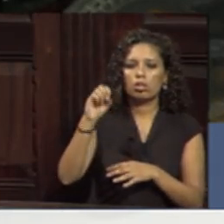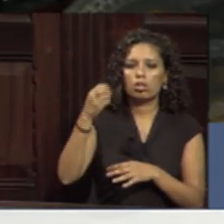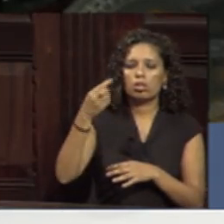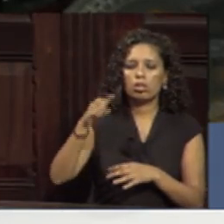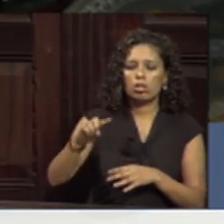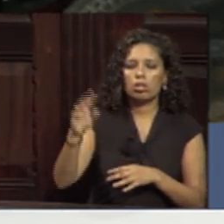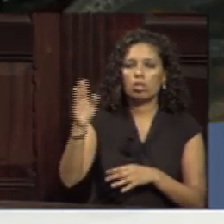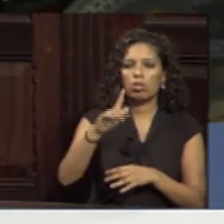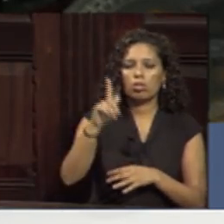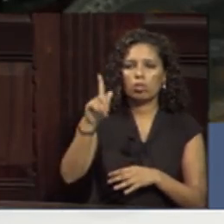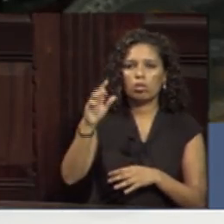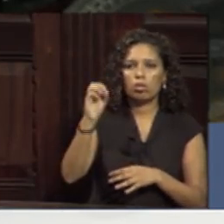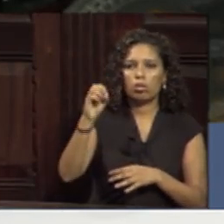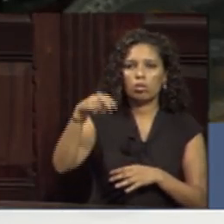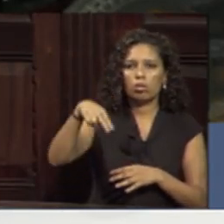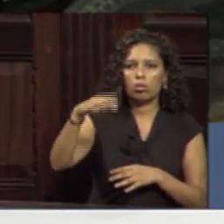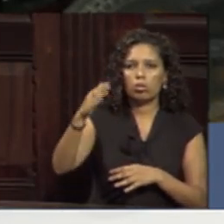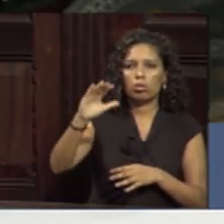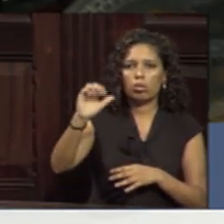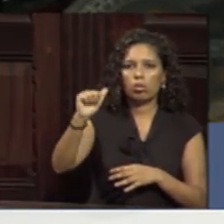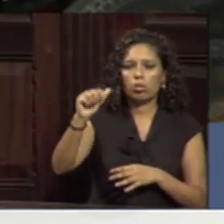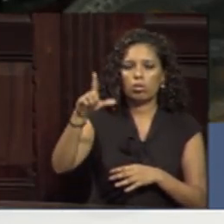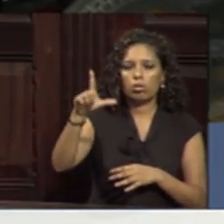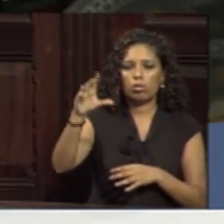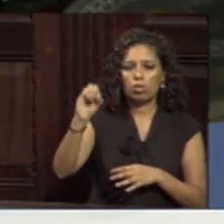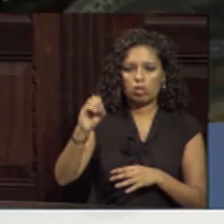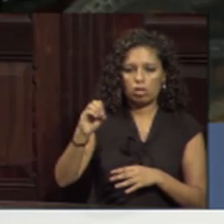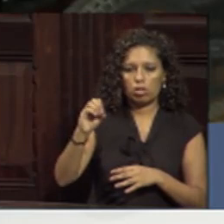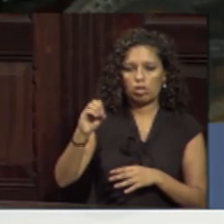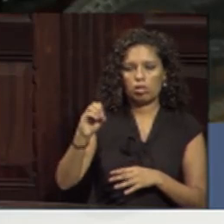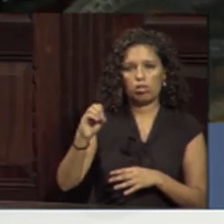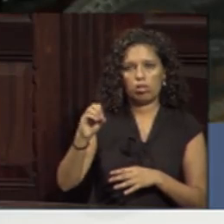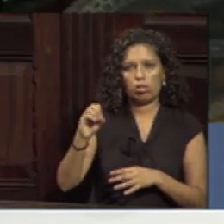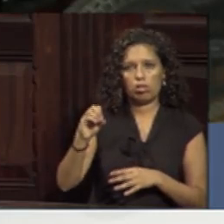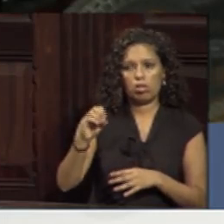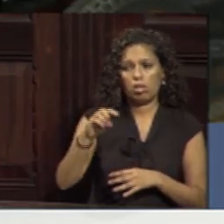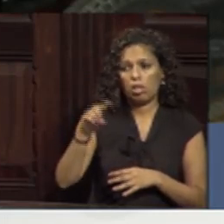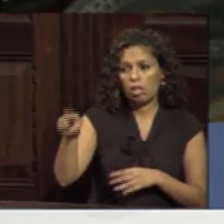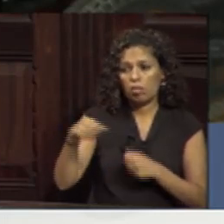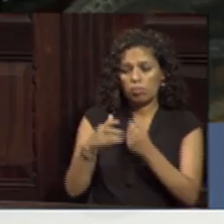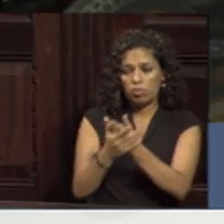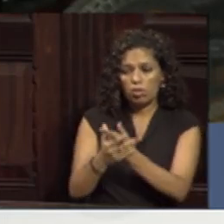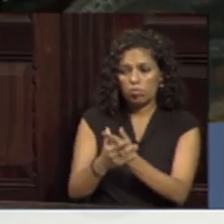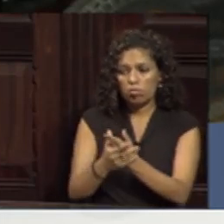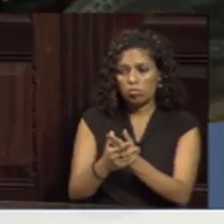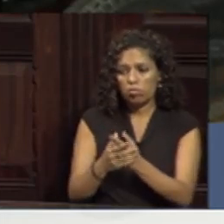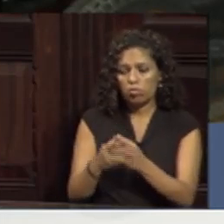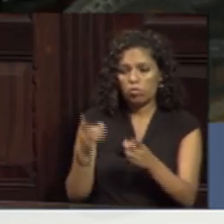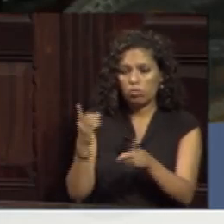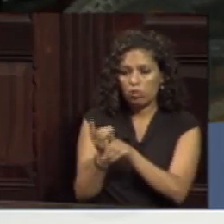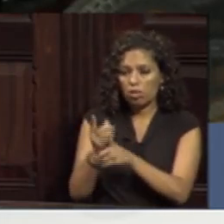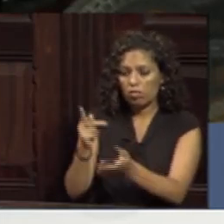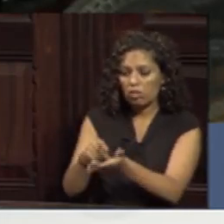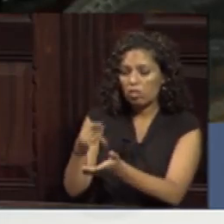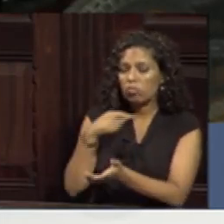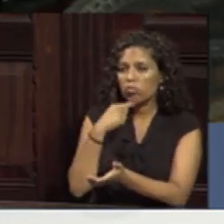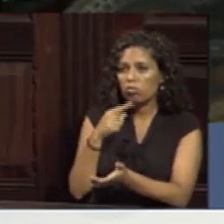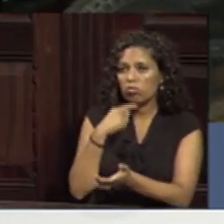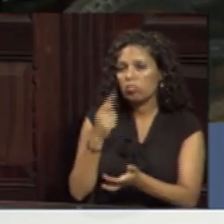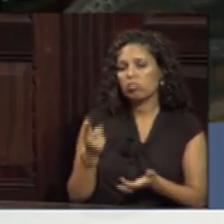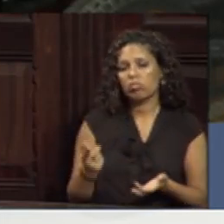impunes. E lembrar também do nosso saudoso Josias